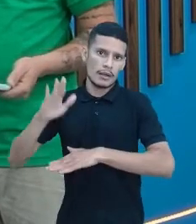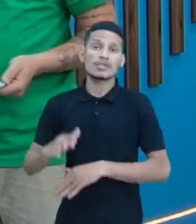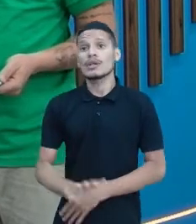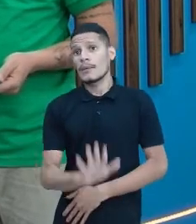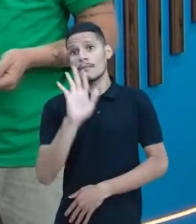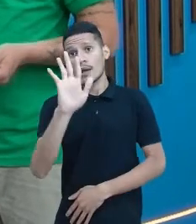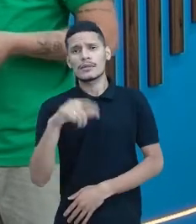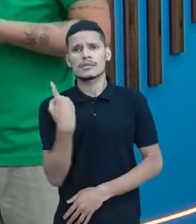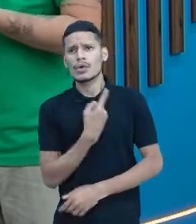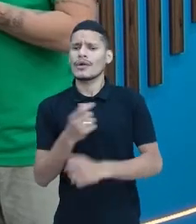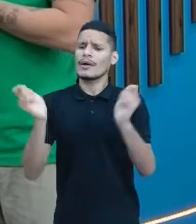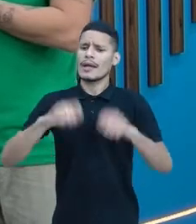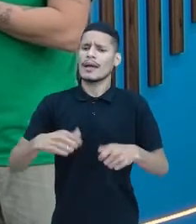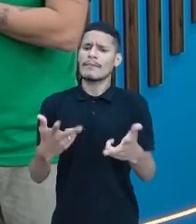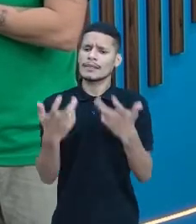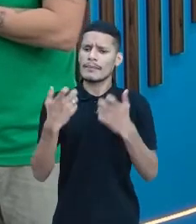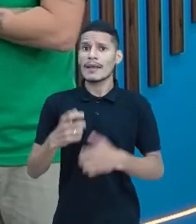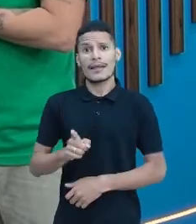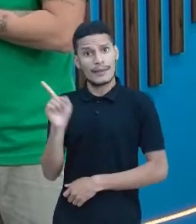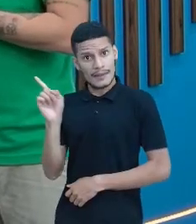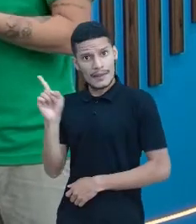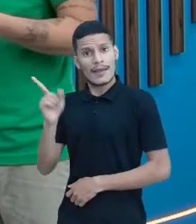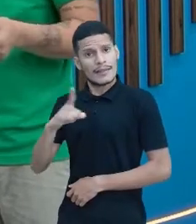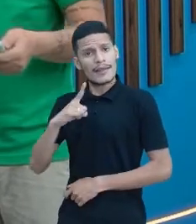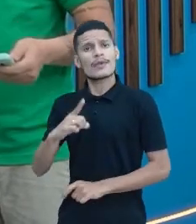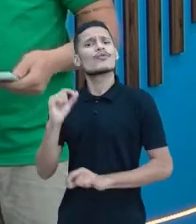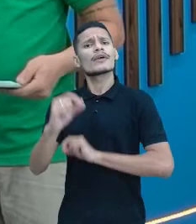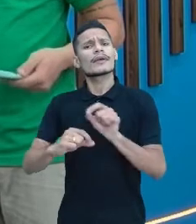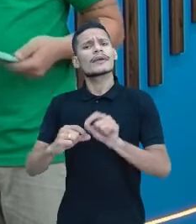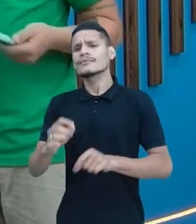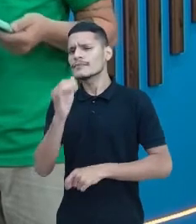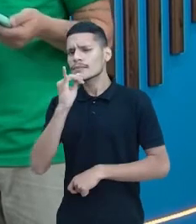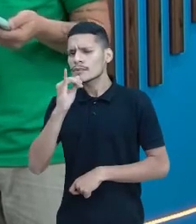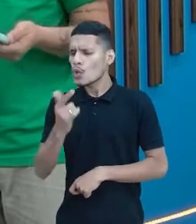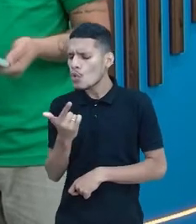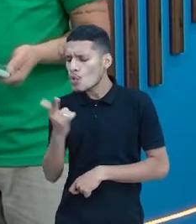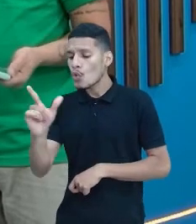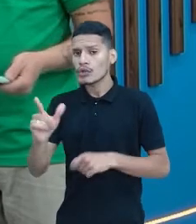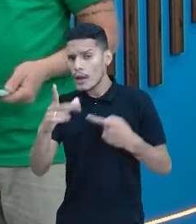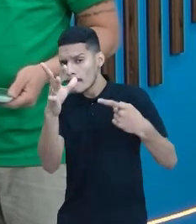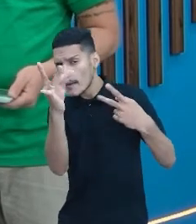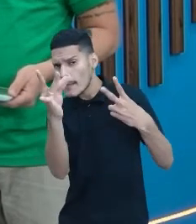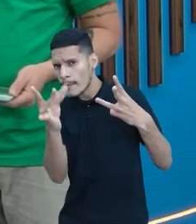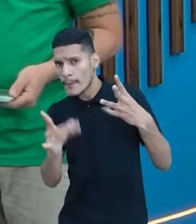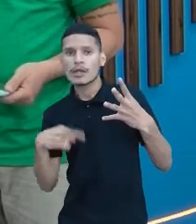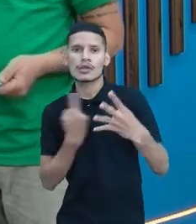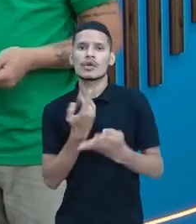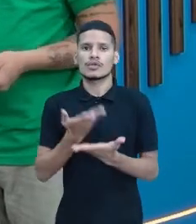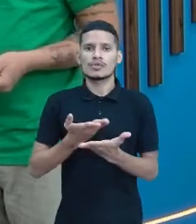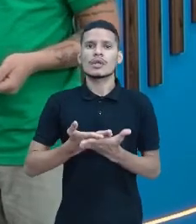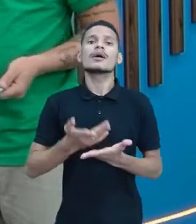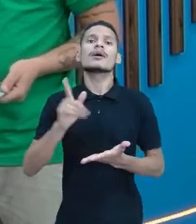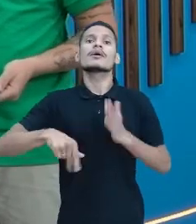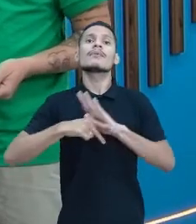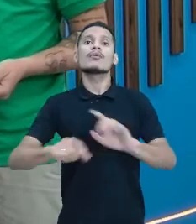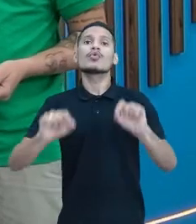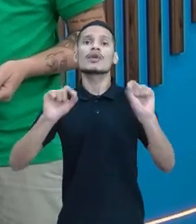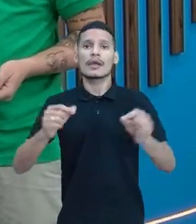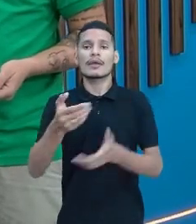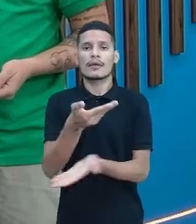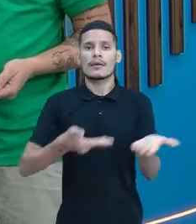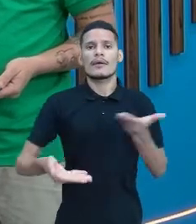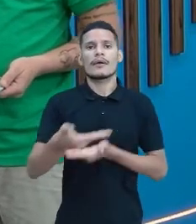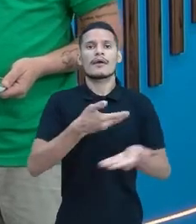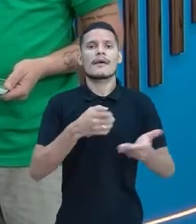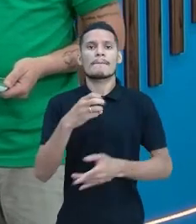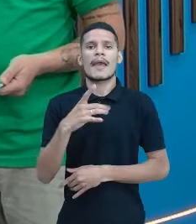começar a perceber que o triângulo retângulo dessa forma, ele vai nos dar outros elementos para a gente estudar o que a gente chama de relações